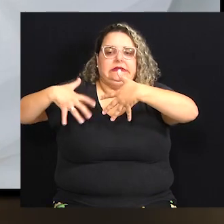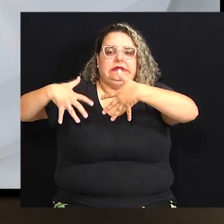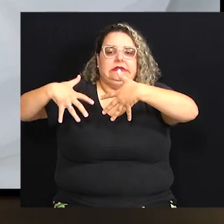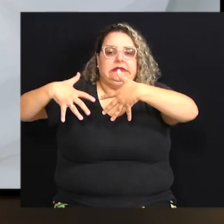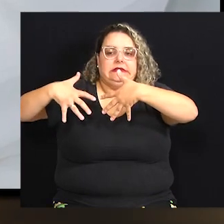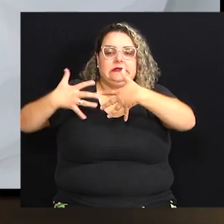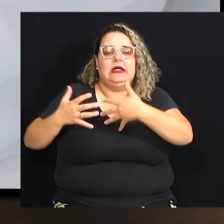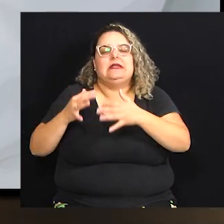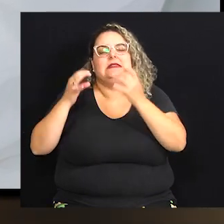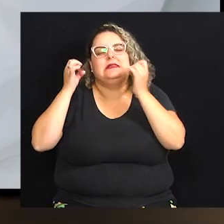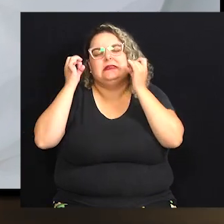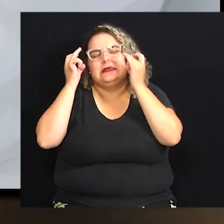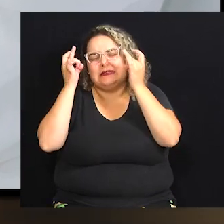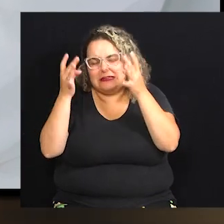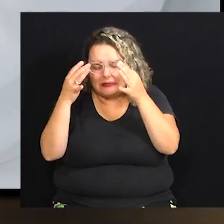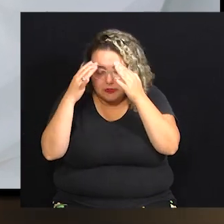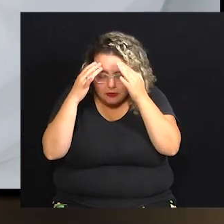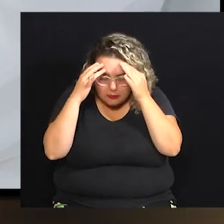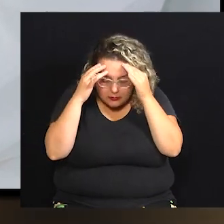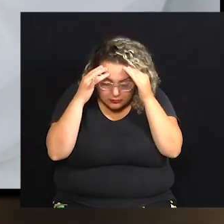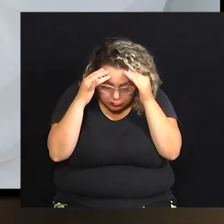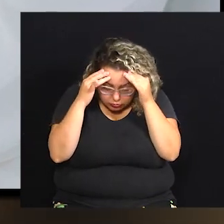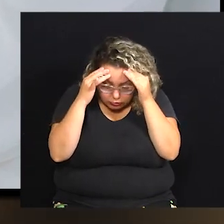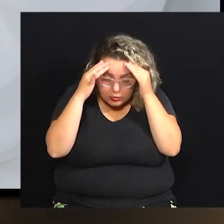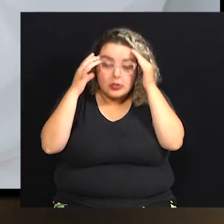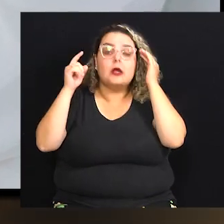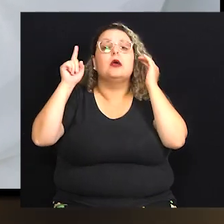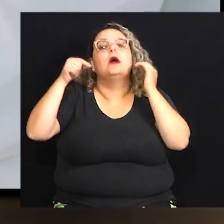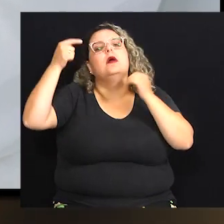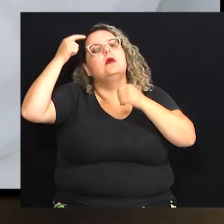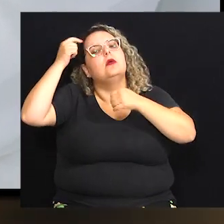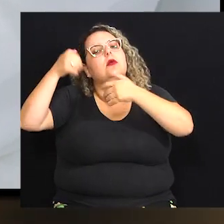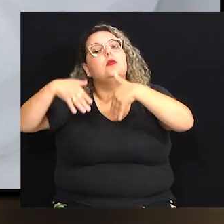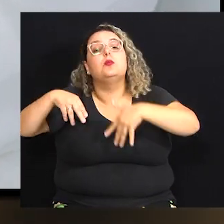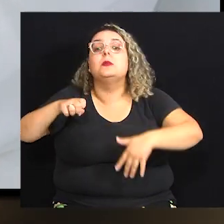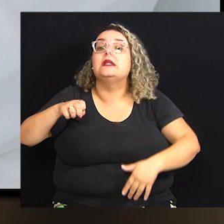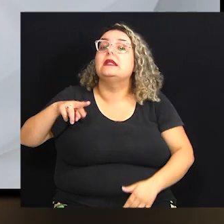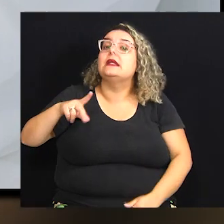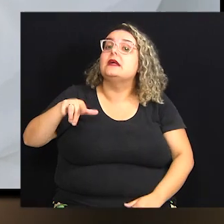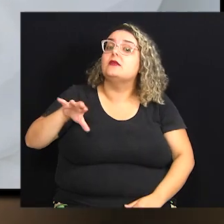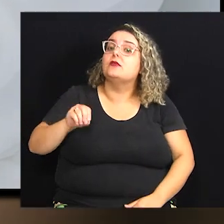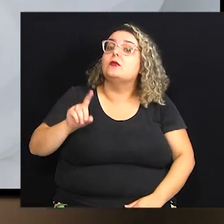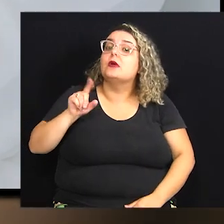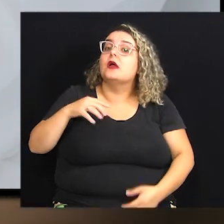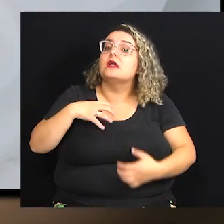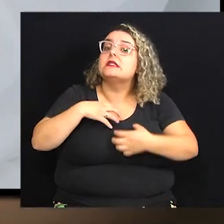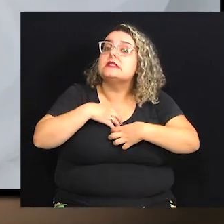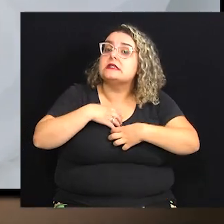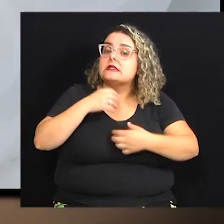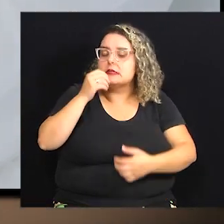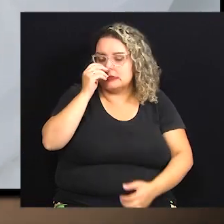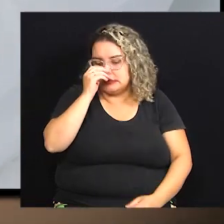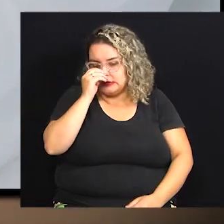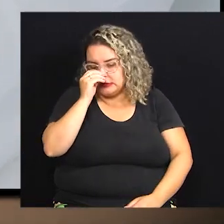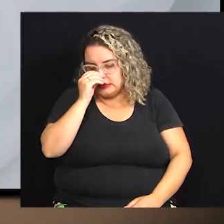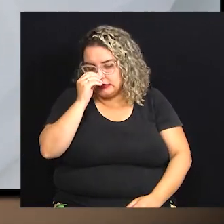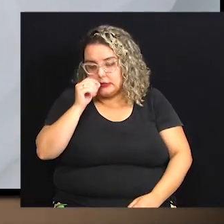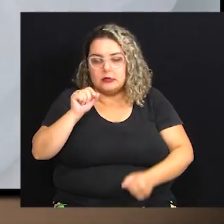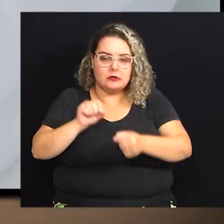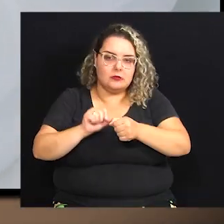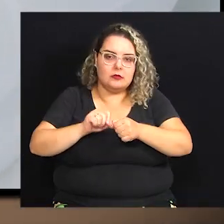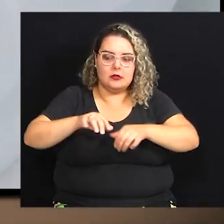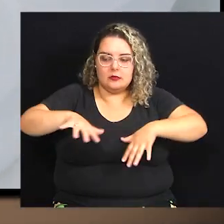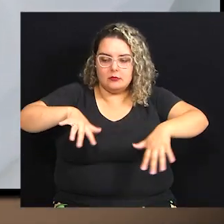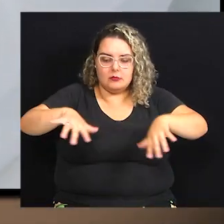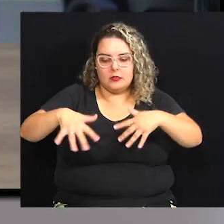nervo e dá essa sensação de dor muito forte. Até porque é um nervo que ele é majoritariamente sensitivo. Tem nervos que fazem